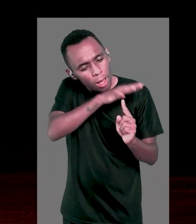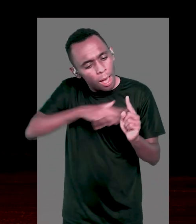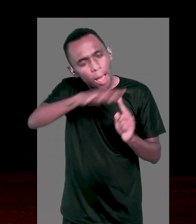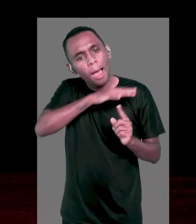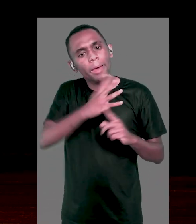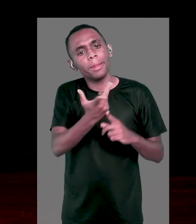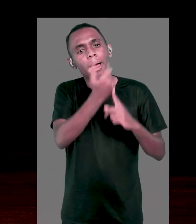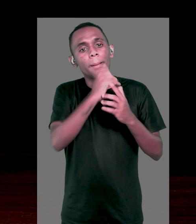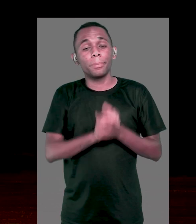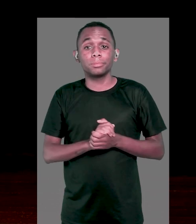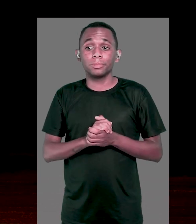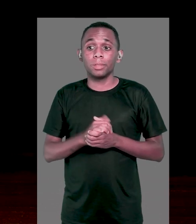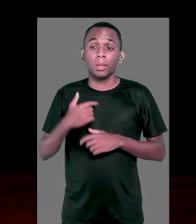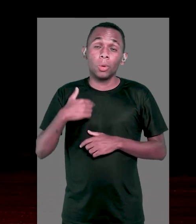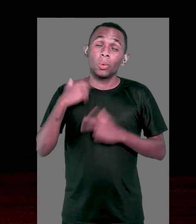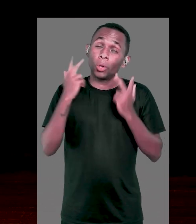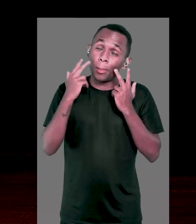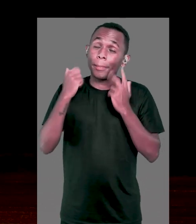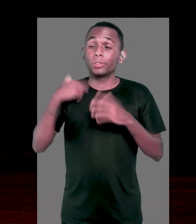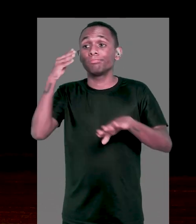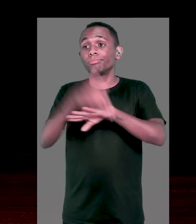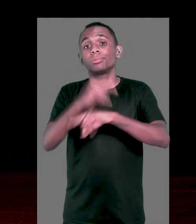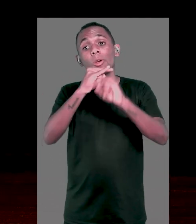decidem que aquilo tem que virar uma espécie de cirquinho